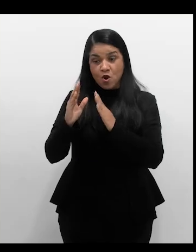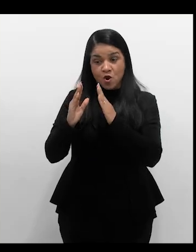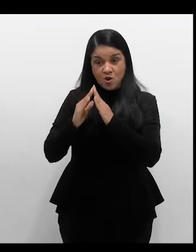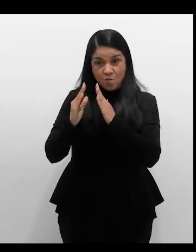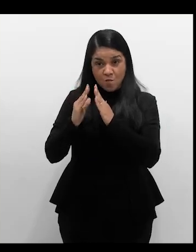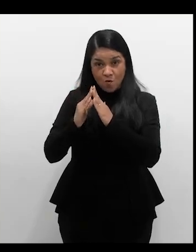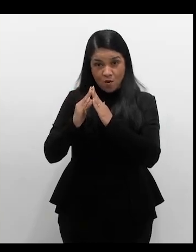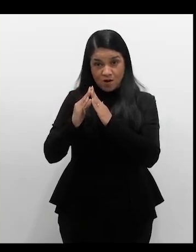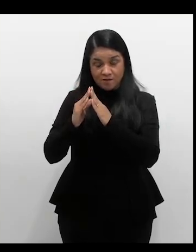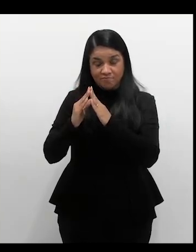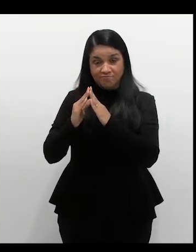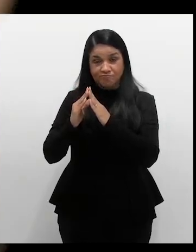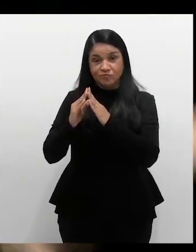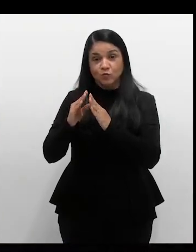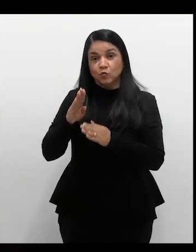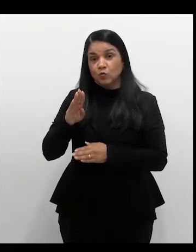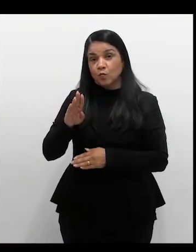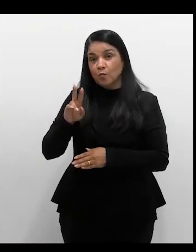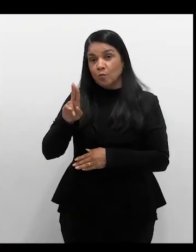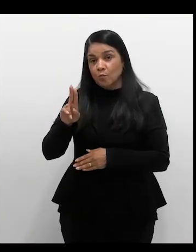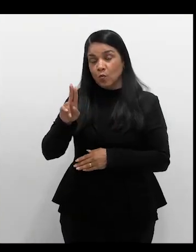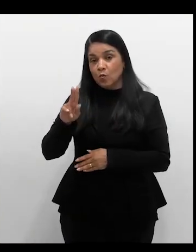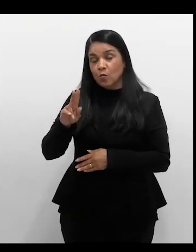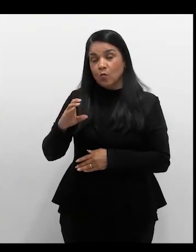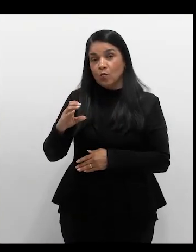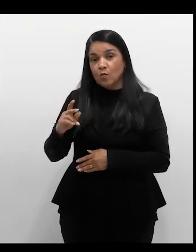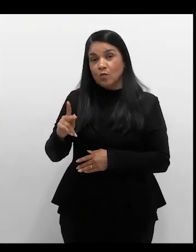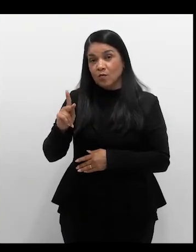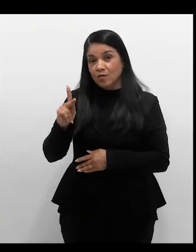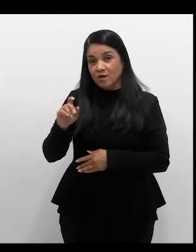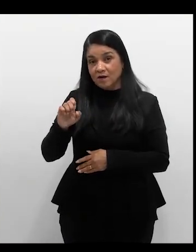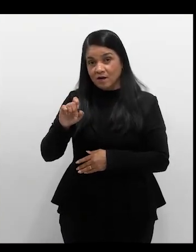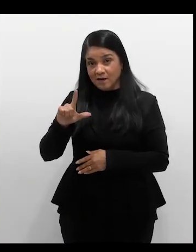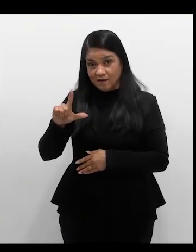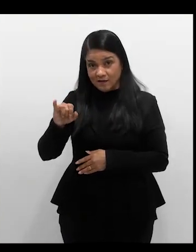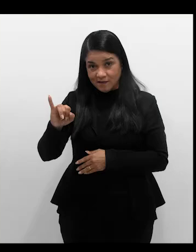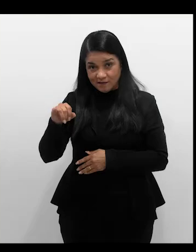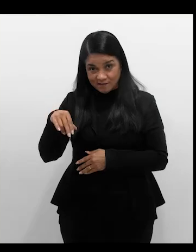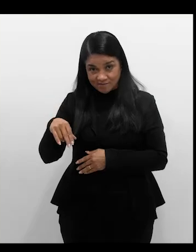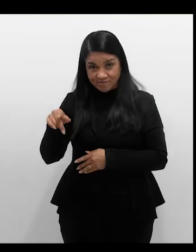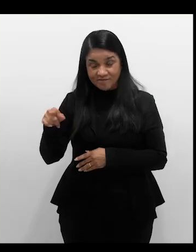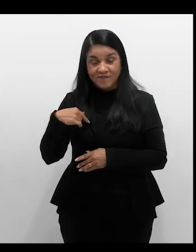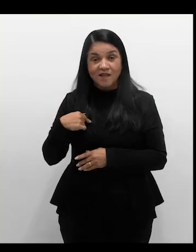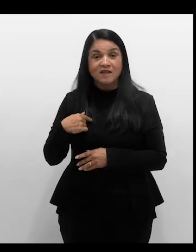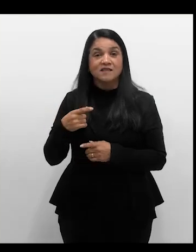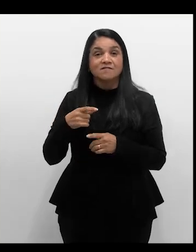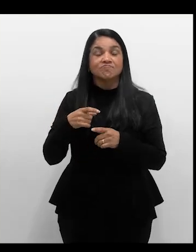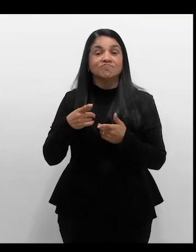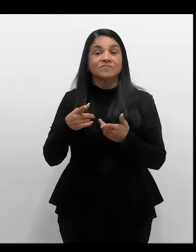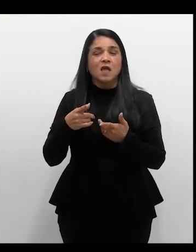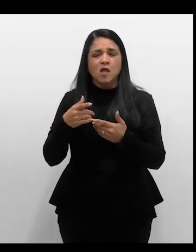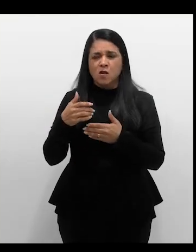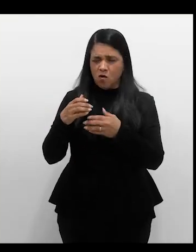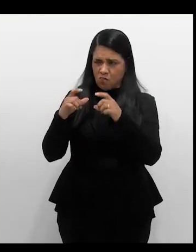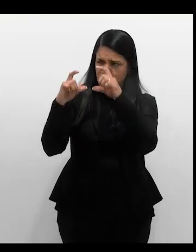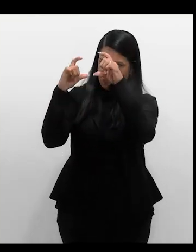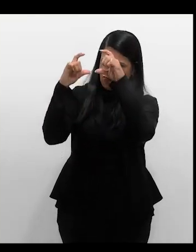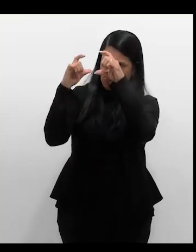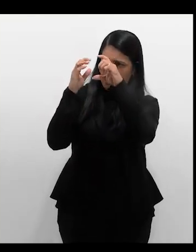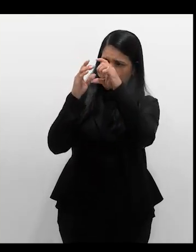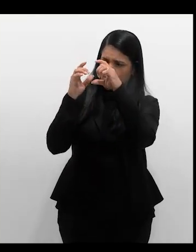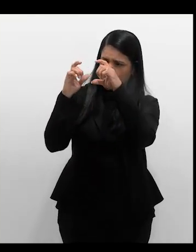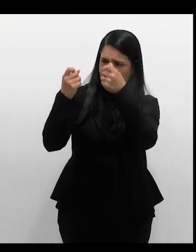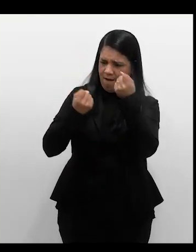num subúrbio do Brooklyn, que já é um subúrbio de Nova York. Subúrbio de Nova York. Ele já mora lá pro meio do mar. Do subúrbio. E ele olha pelo